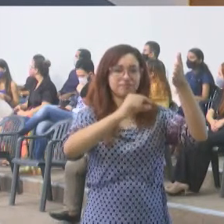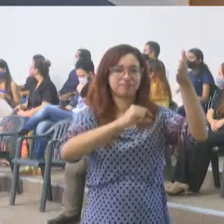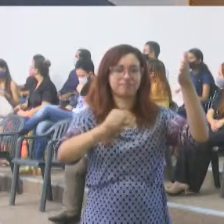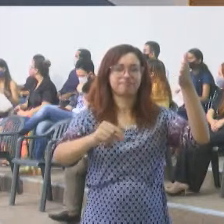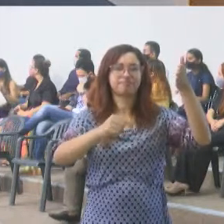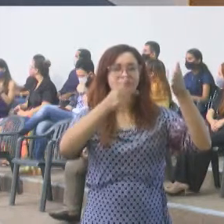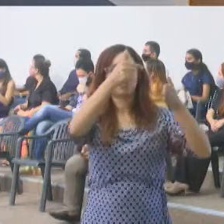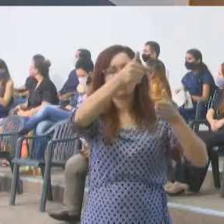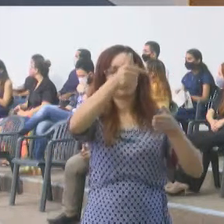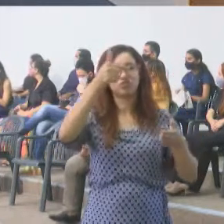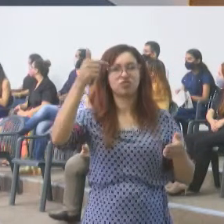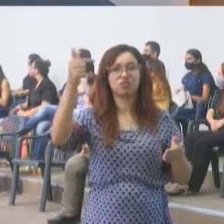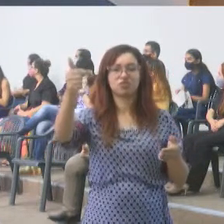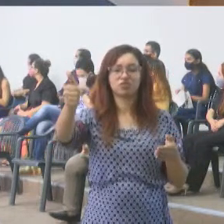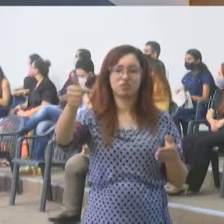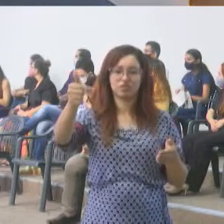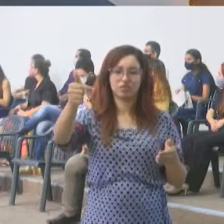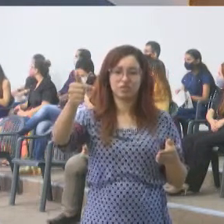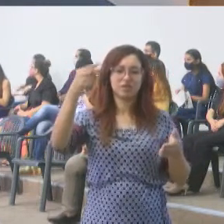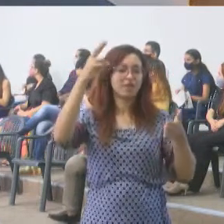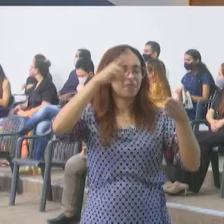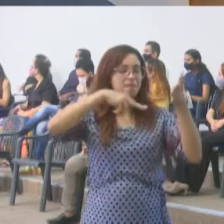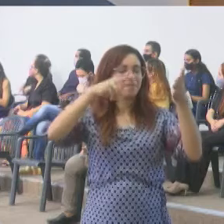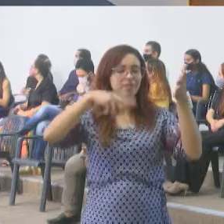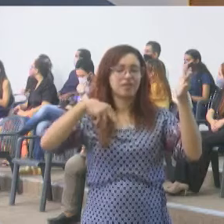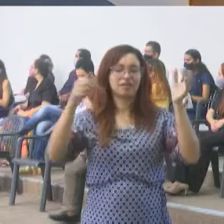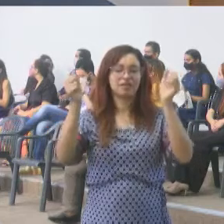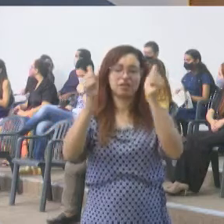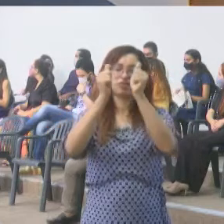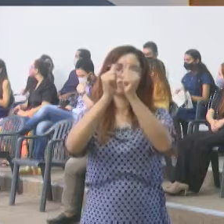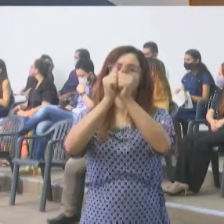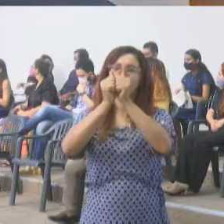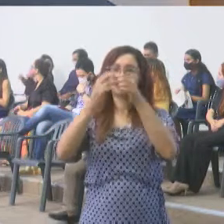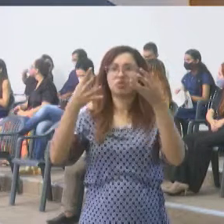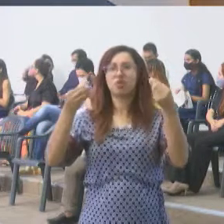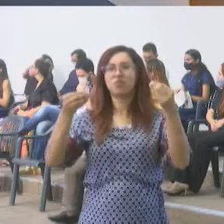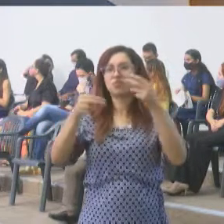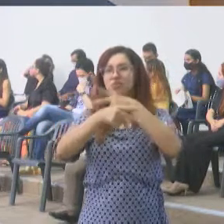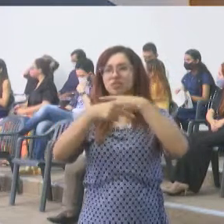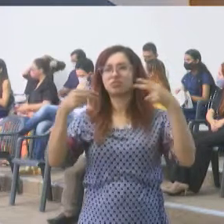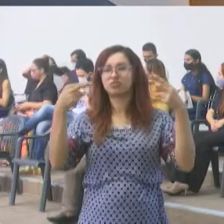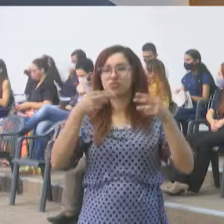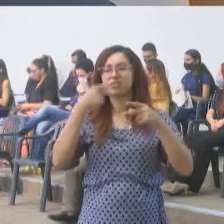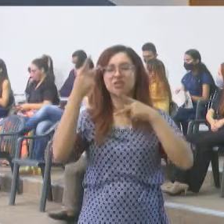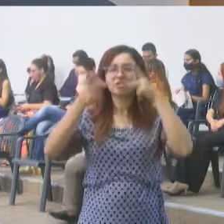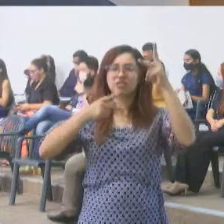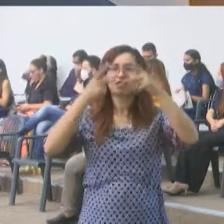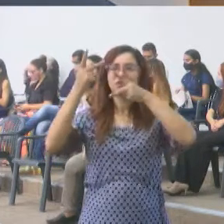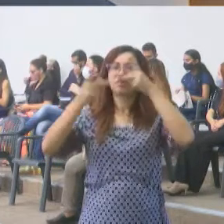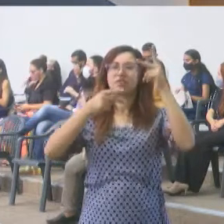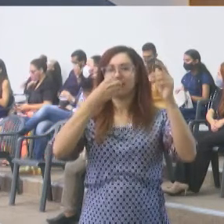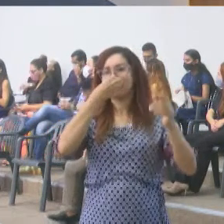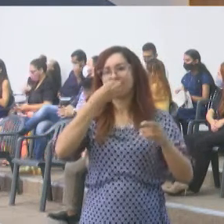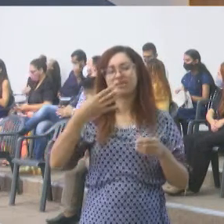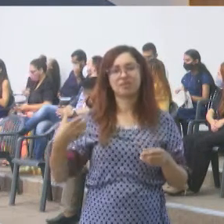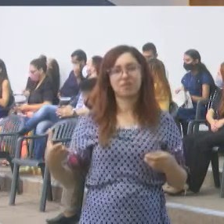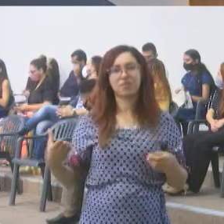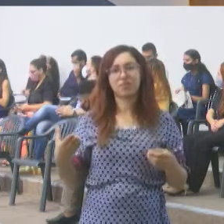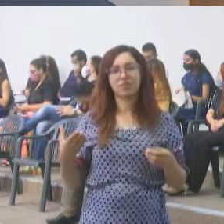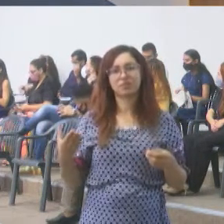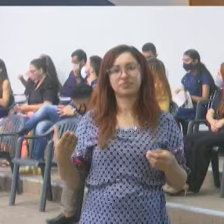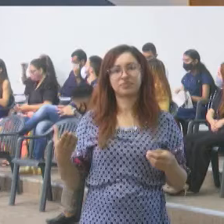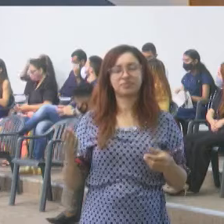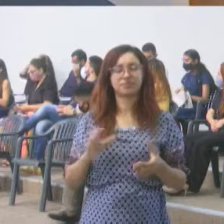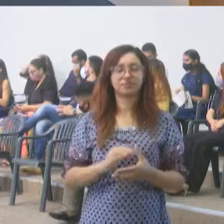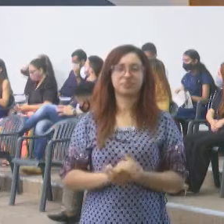com o microfone aí leia juntamente comigo. Já deu para ver que tem muita coisa boa aqui nesse capítulo, nós vamos poder nos